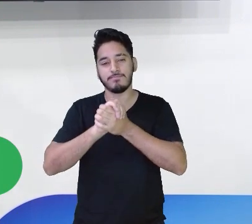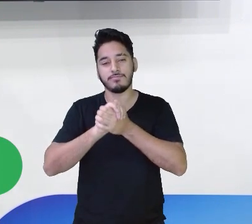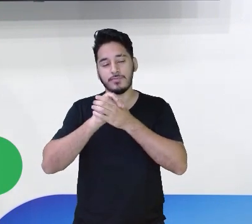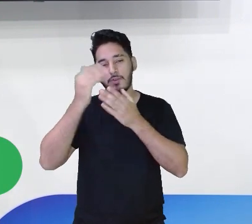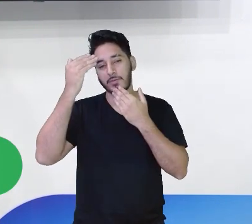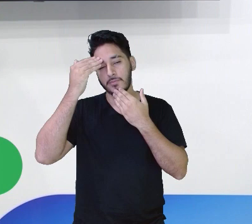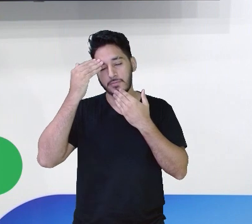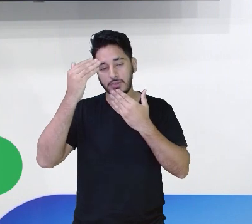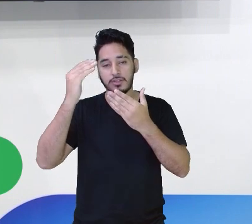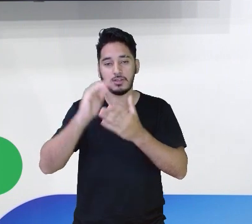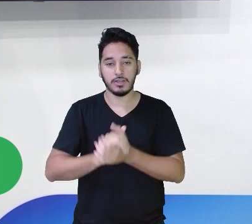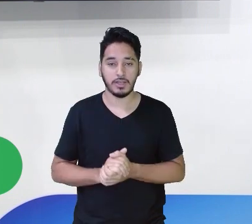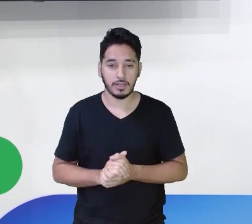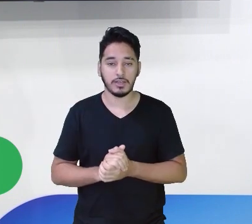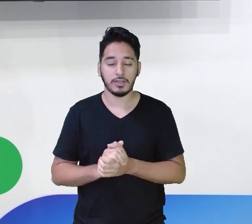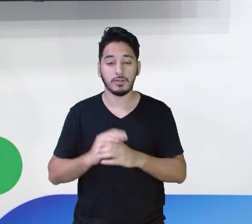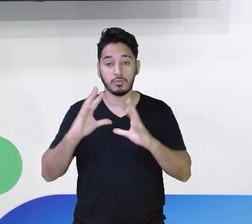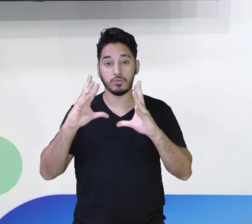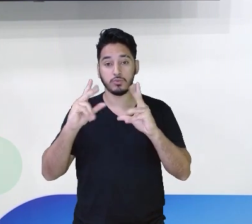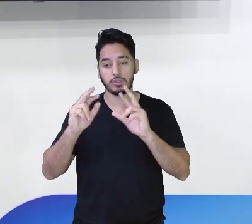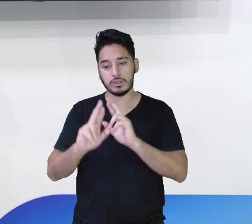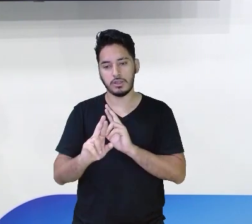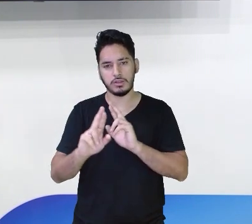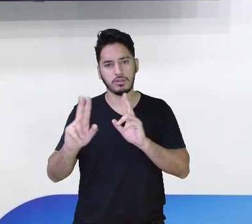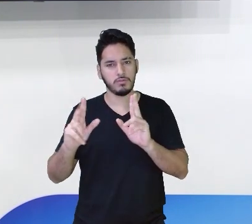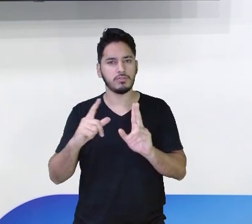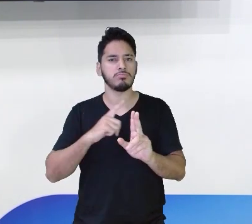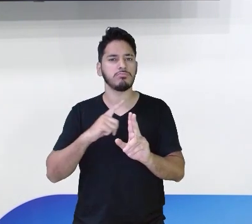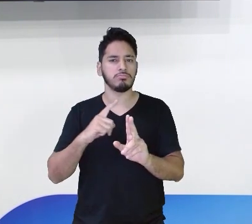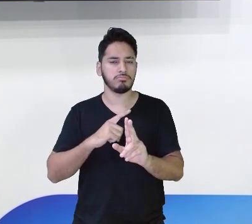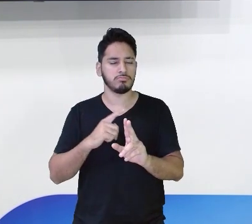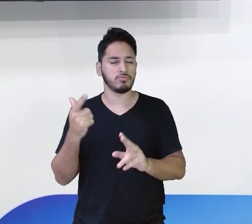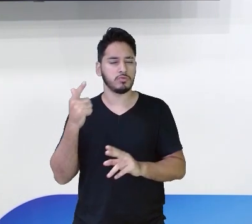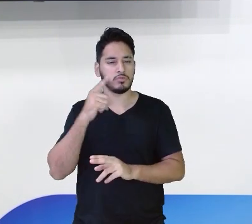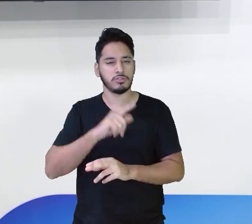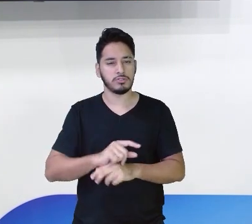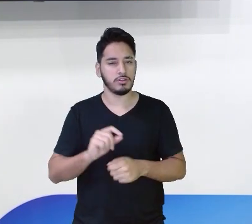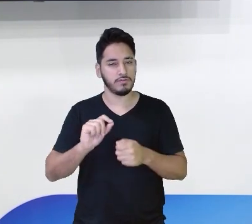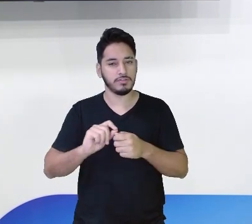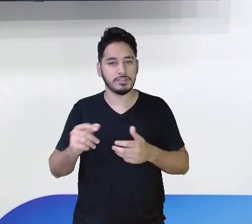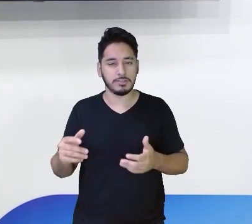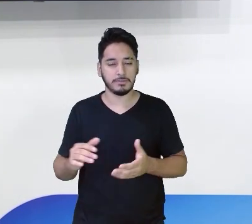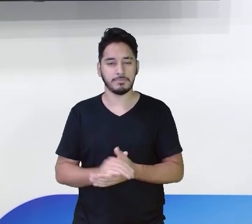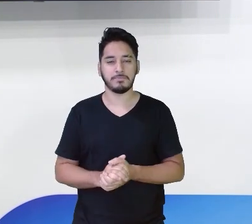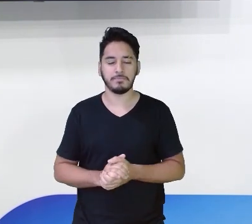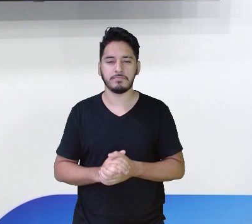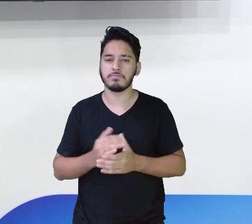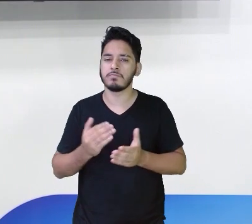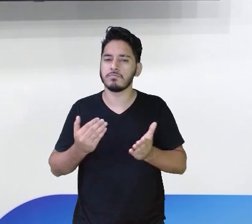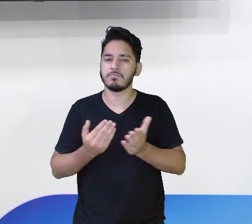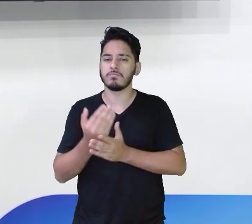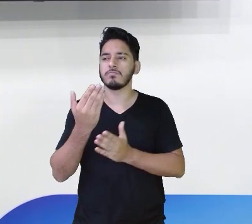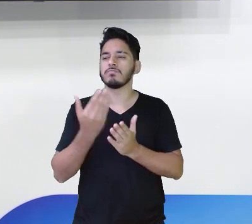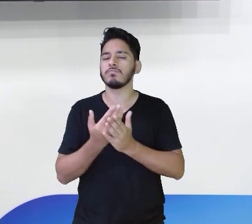obrigada também por toda essa diferença que vocês fazem. Bom, vamos começar a nossa aula.